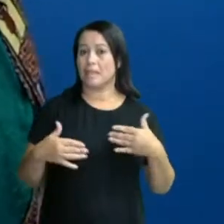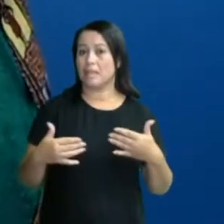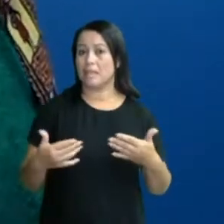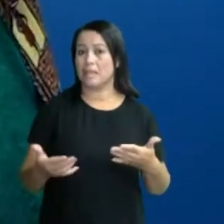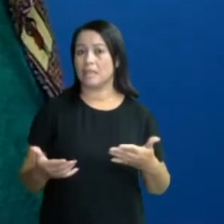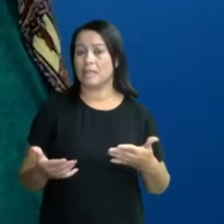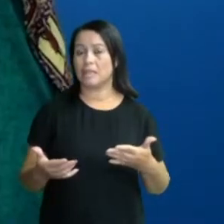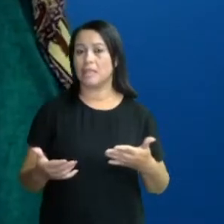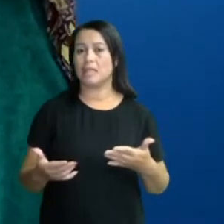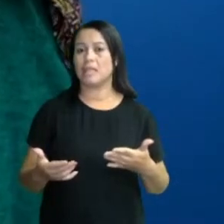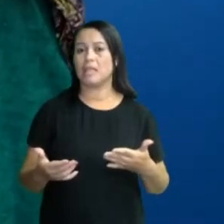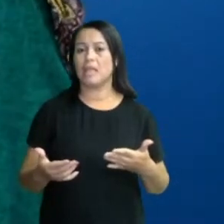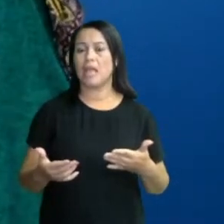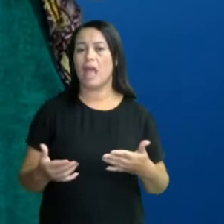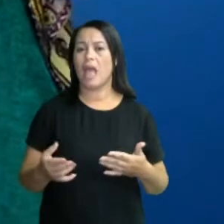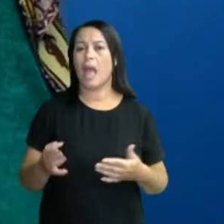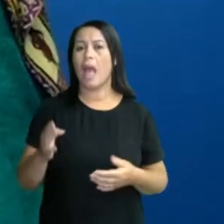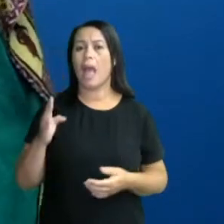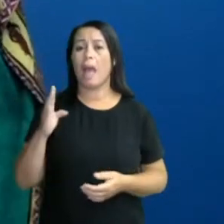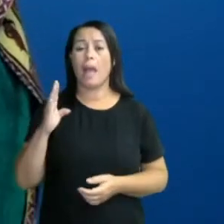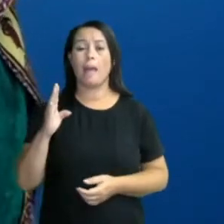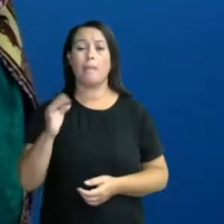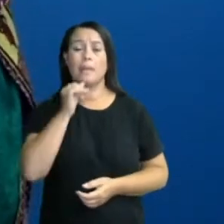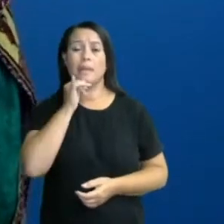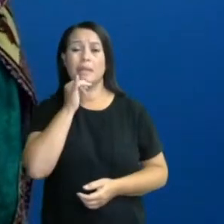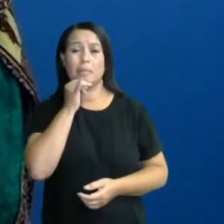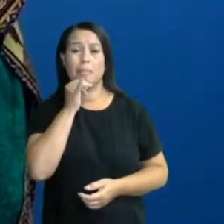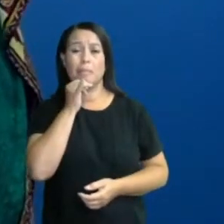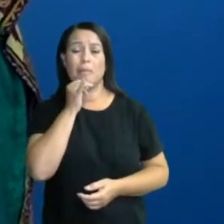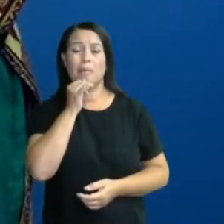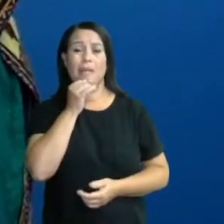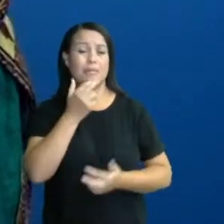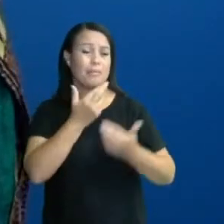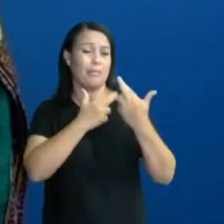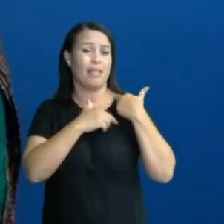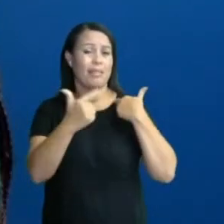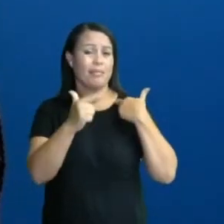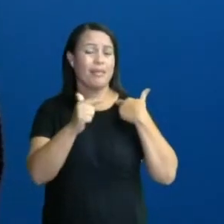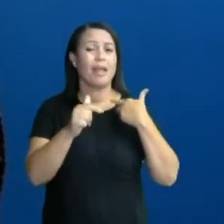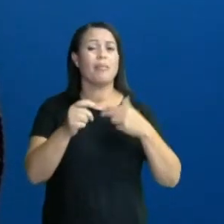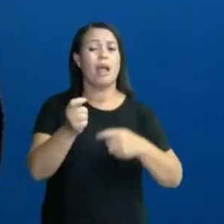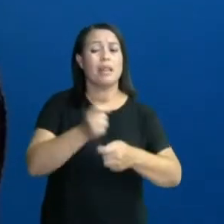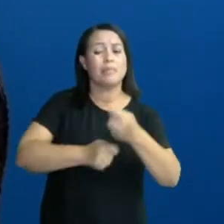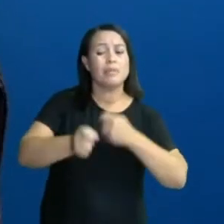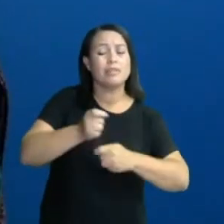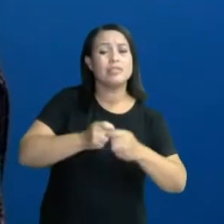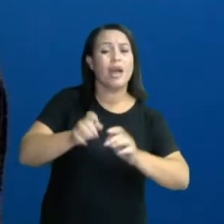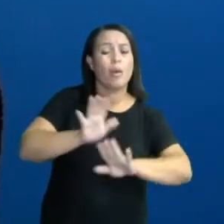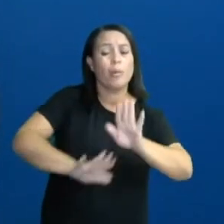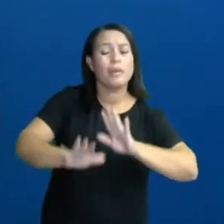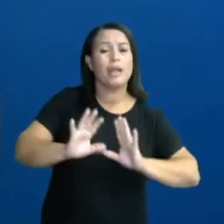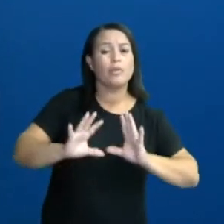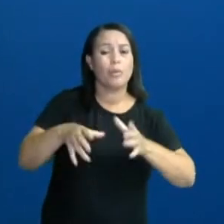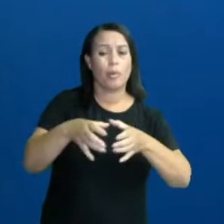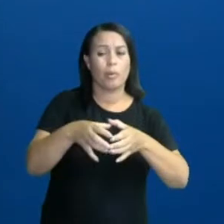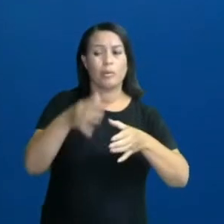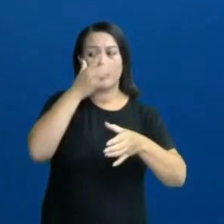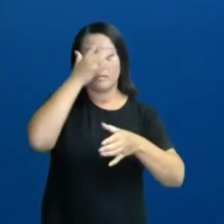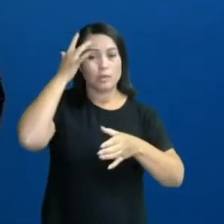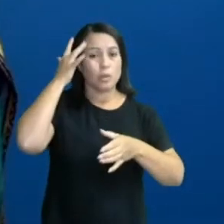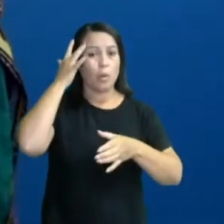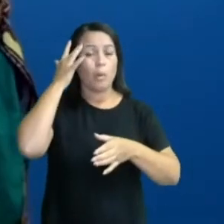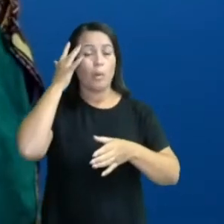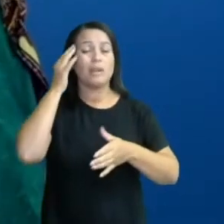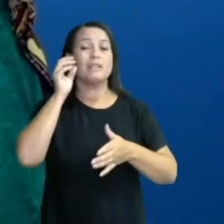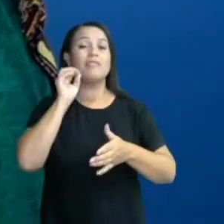Essa má administração faz com que a gente tenha nessas regiões, faz com que essas regiões não tenham acesso